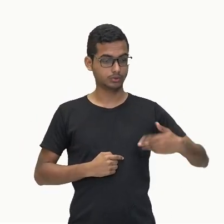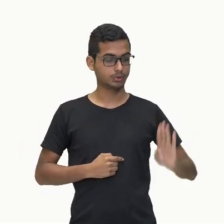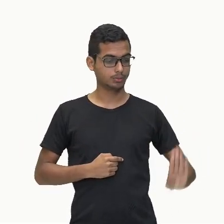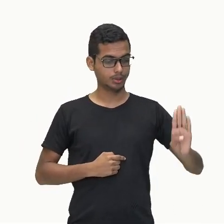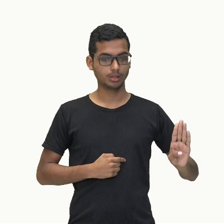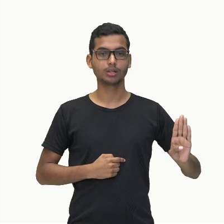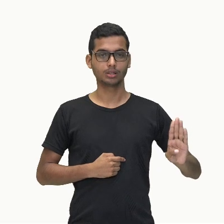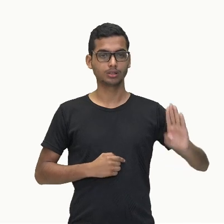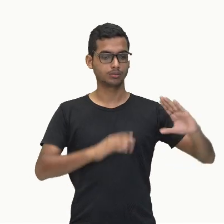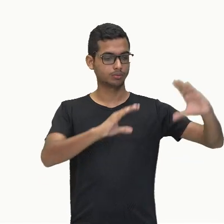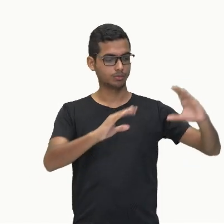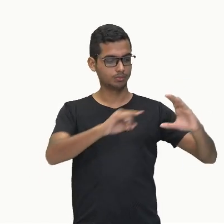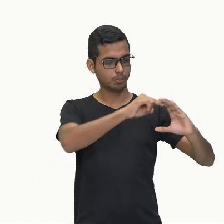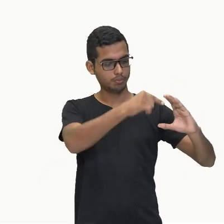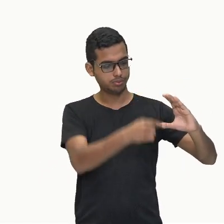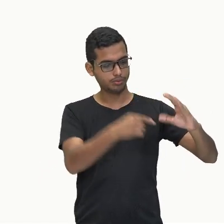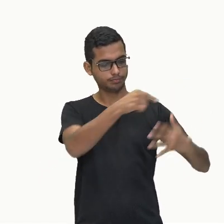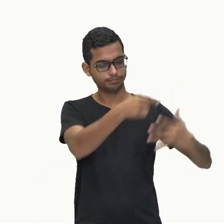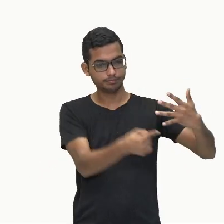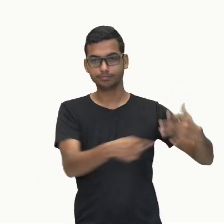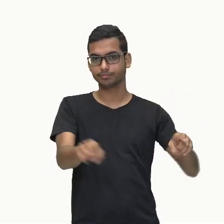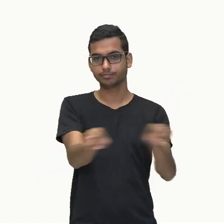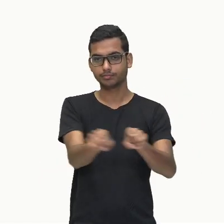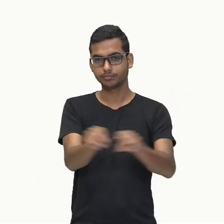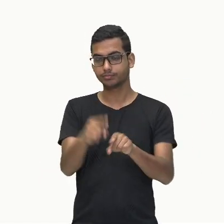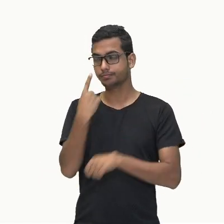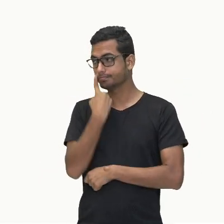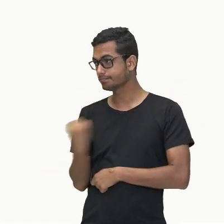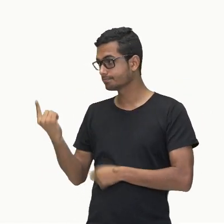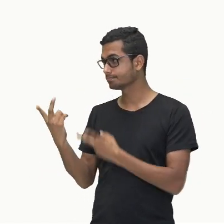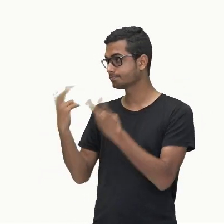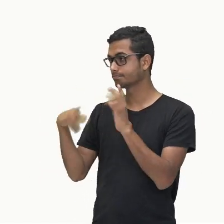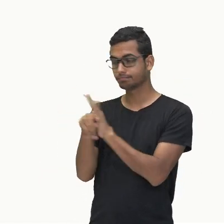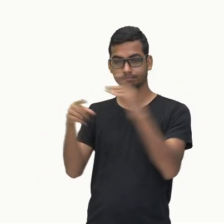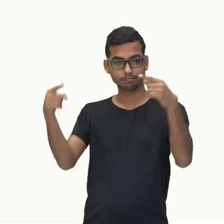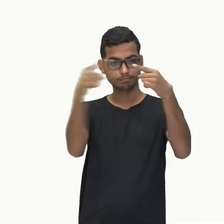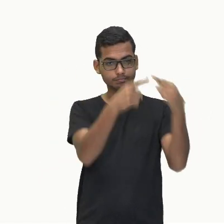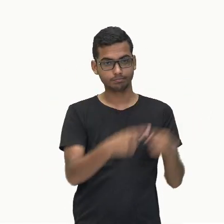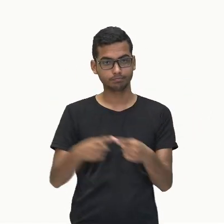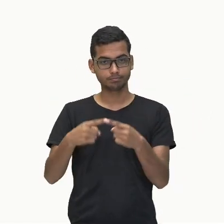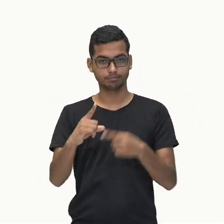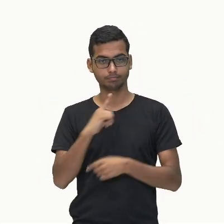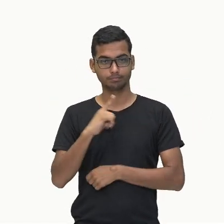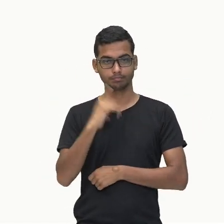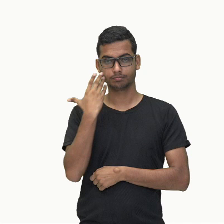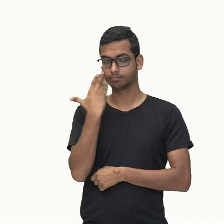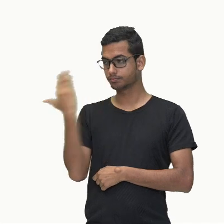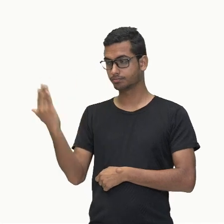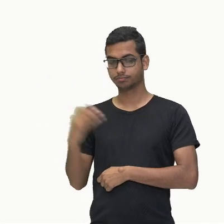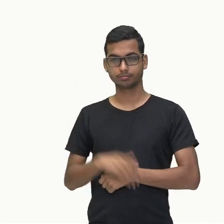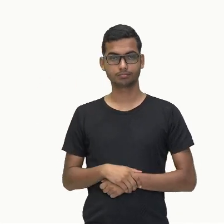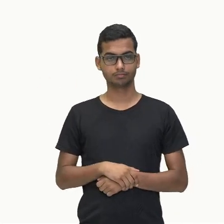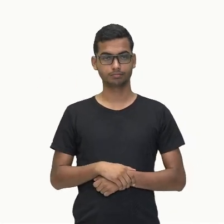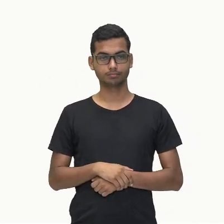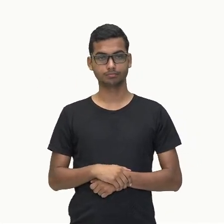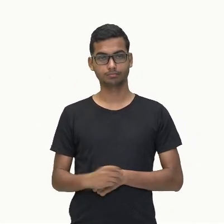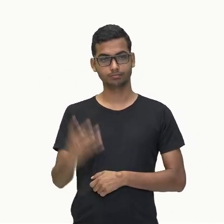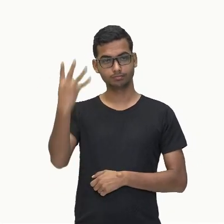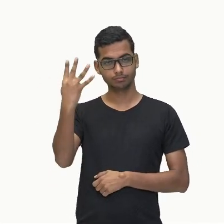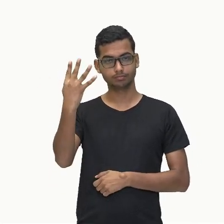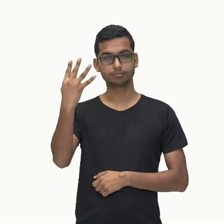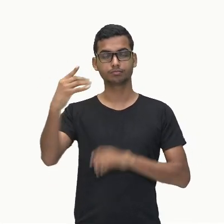elementos do conjunto B. E vejam a associação que a gente fez. Aqui, ó, o 4 com o menos